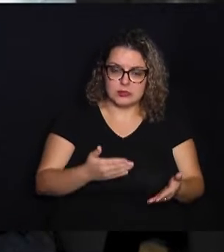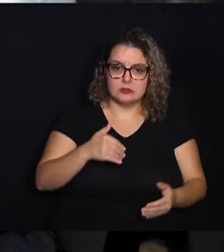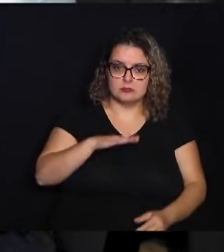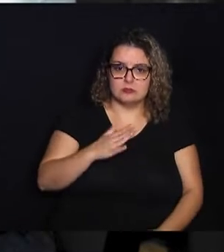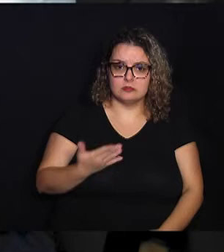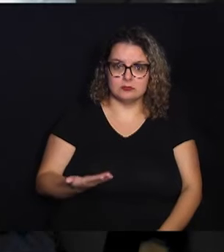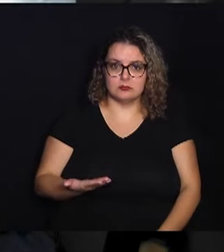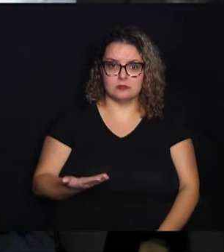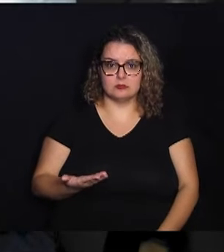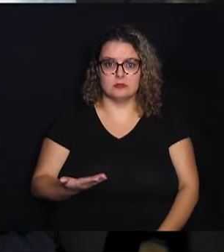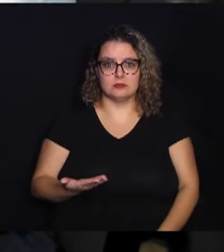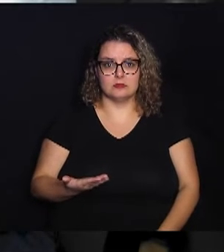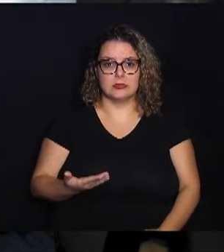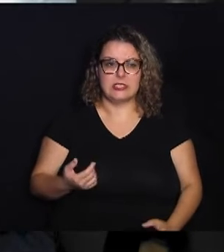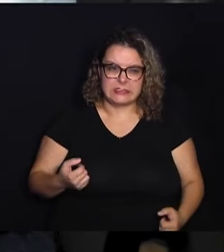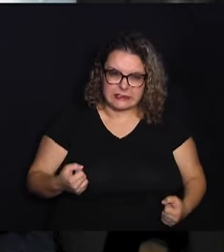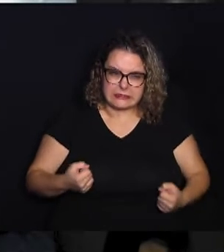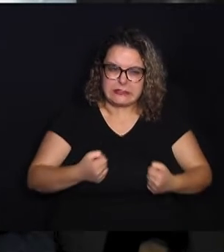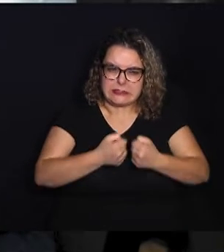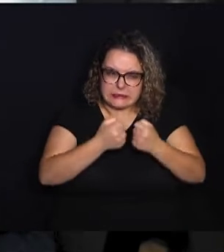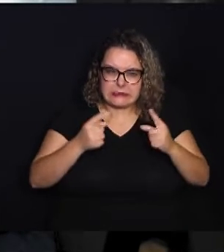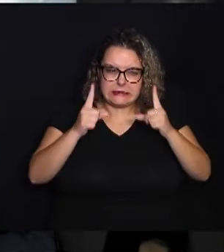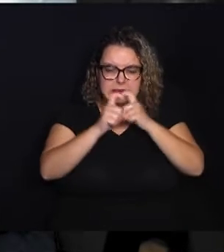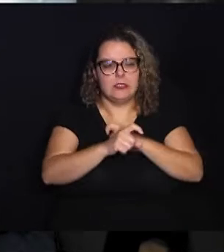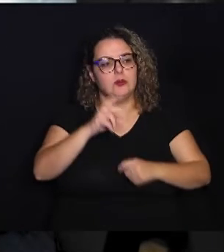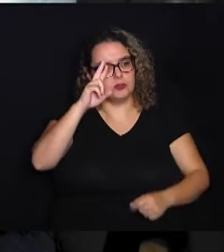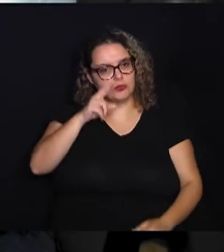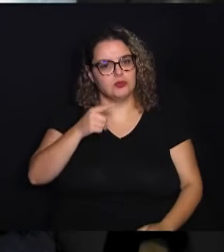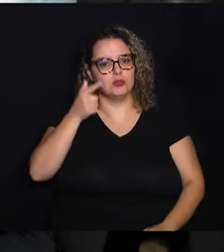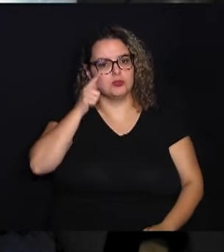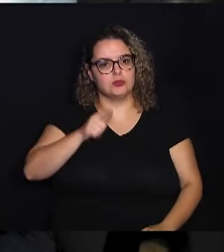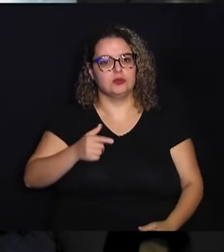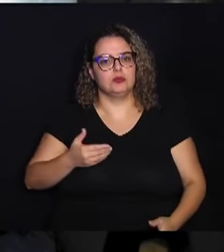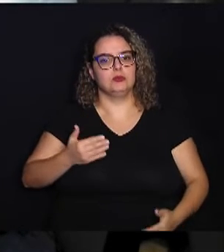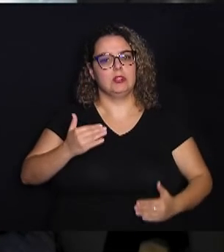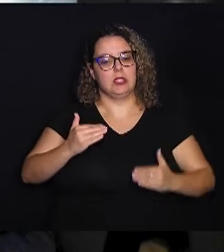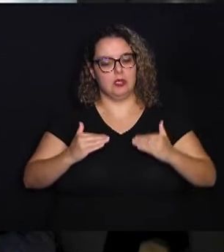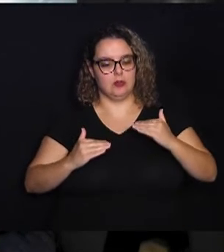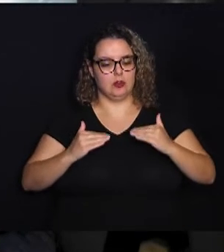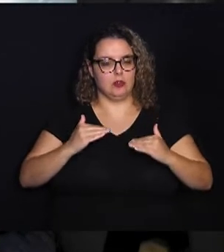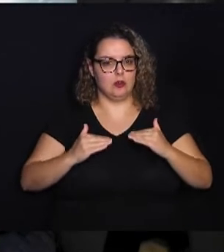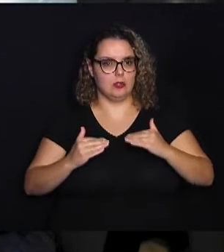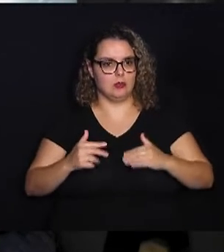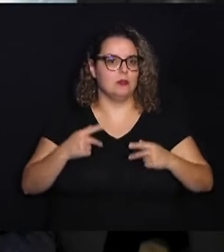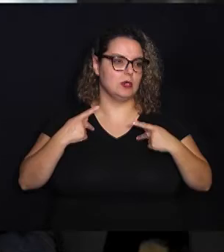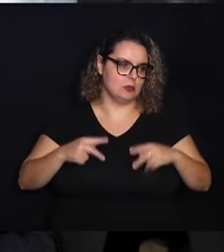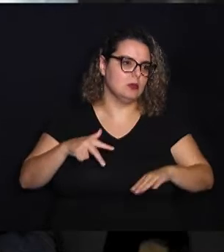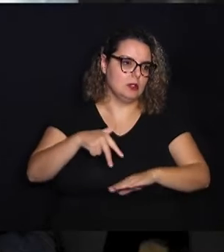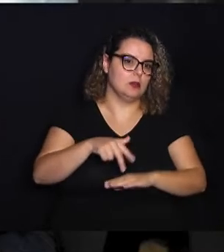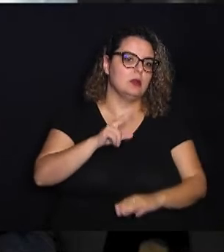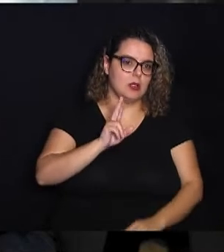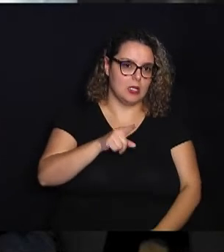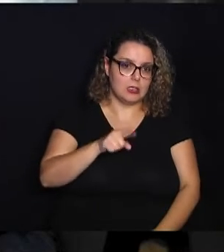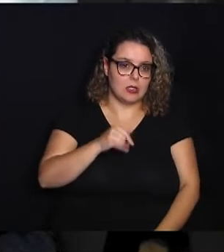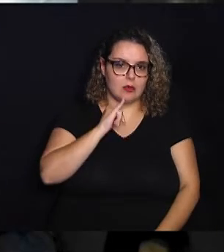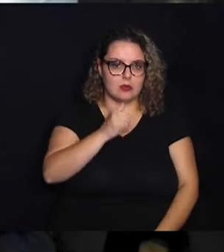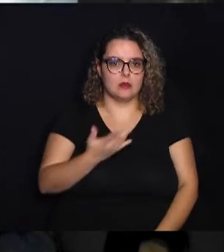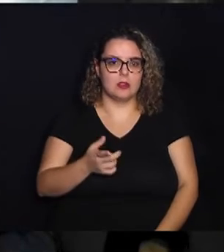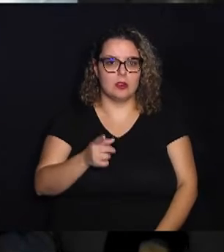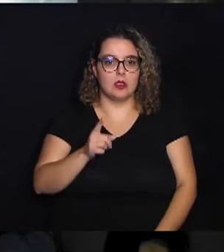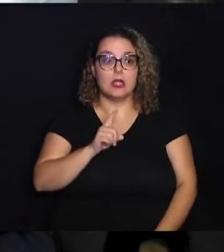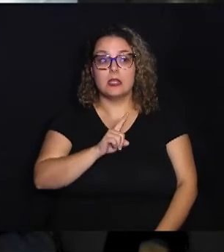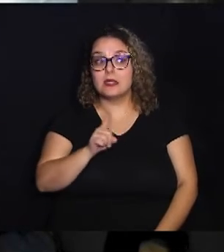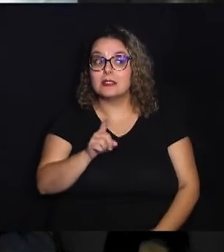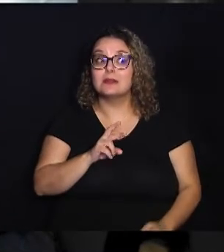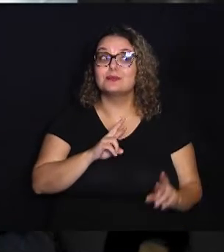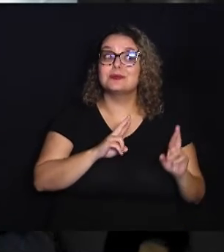mais acirrados, o senhor ainda consegue manter esse equilíbrio para se posicionar. É isso que eu estou dizendo, que é o que não se